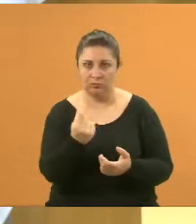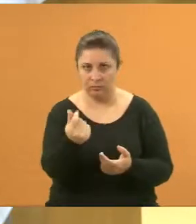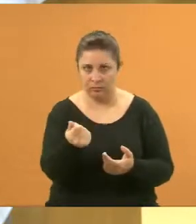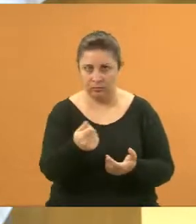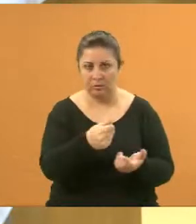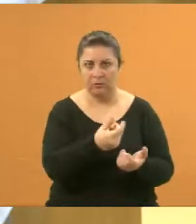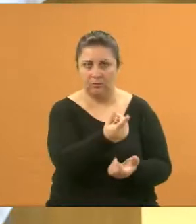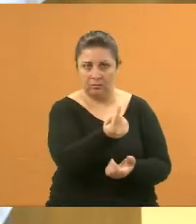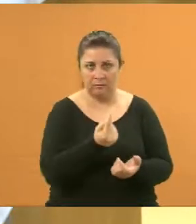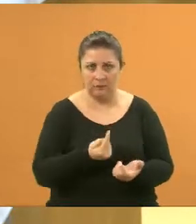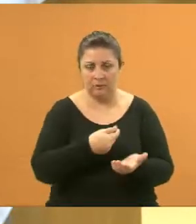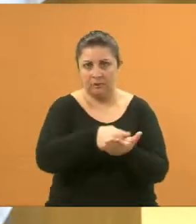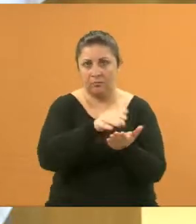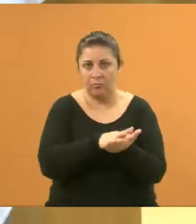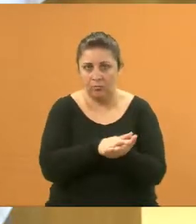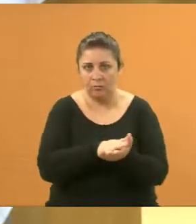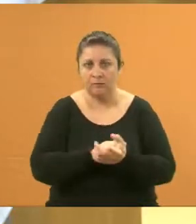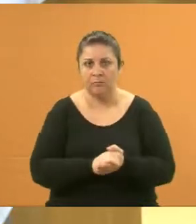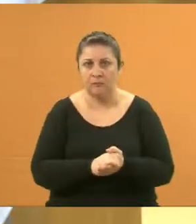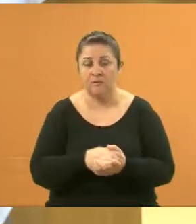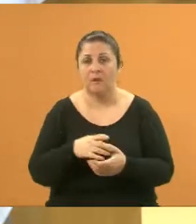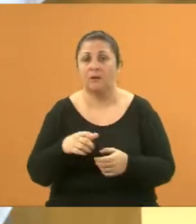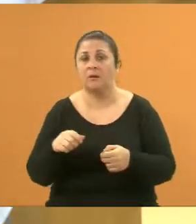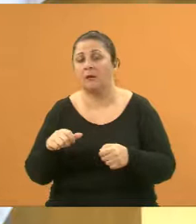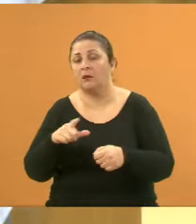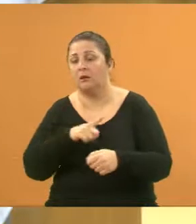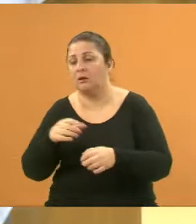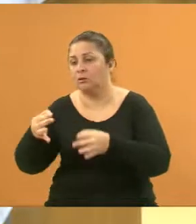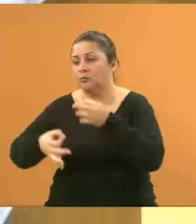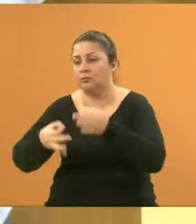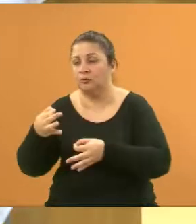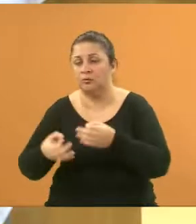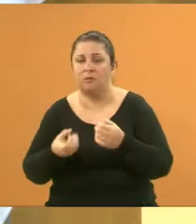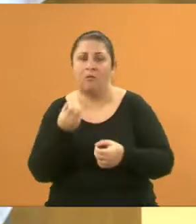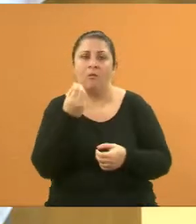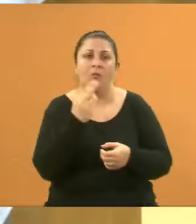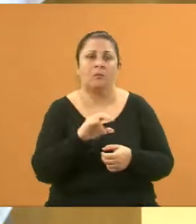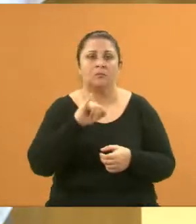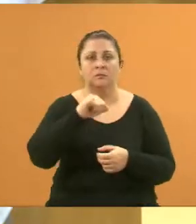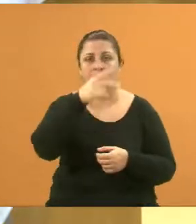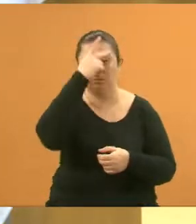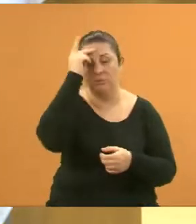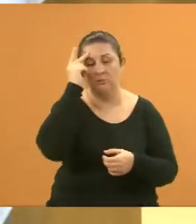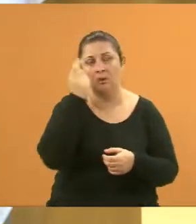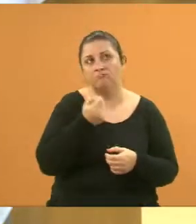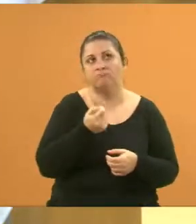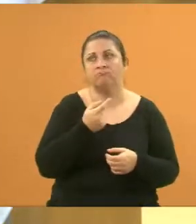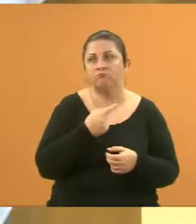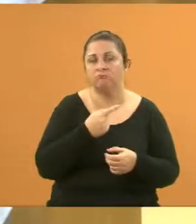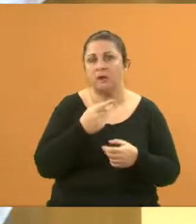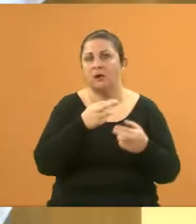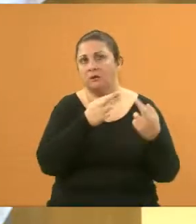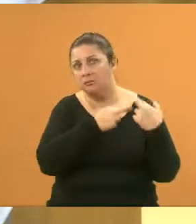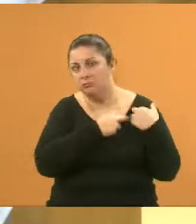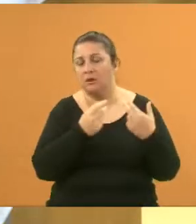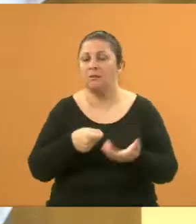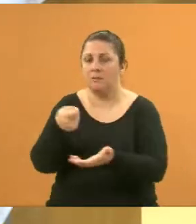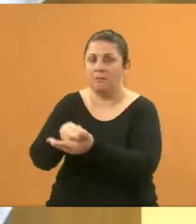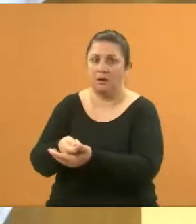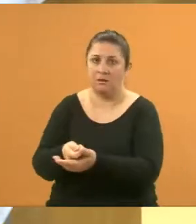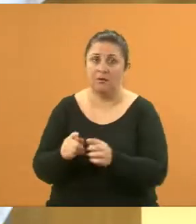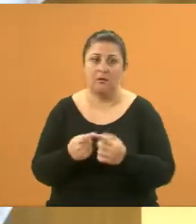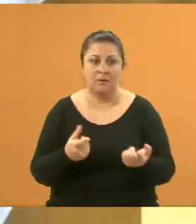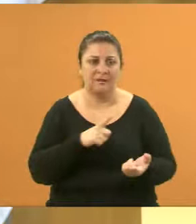de multa se dá por via judicial ou por vontade própria do contribuinte, acarretando um custo